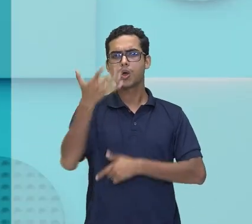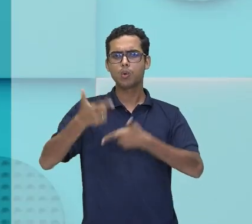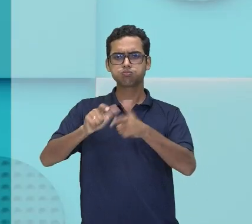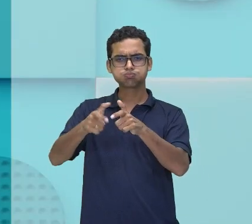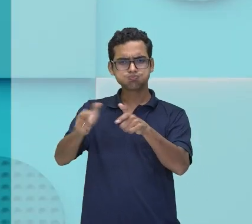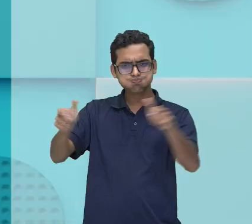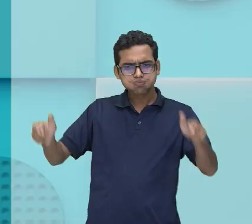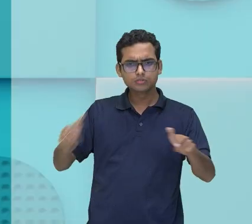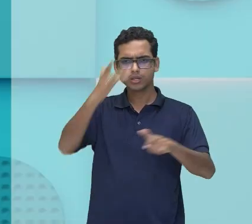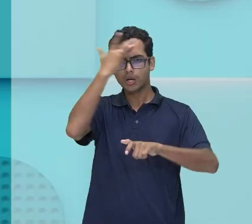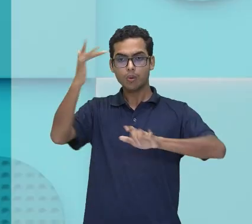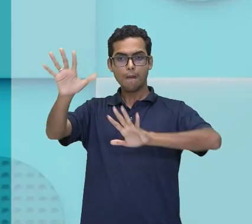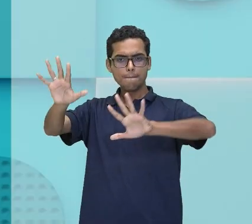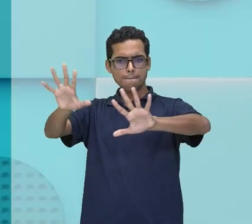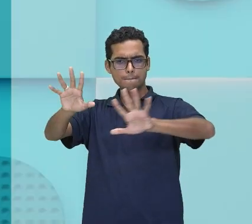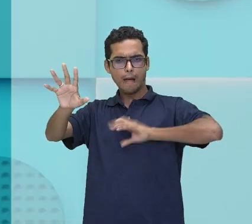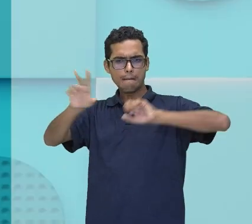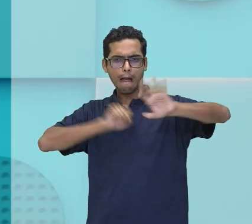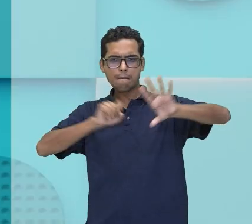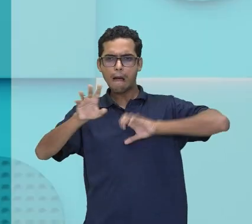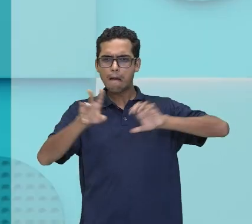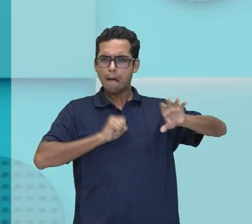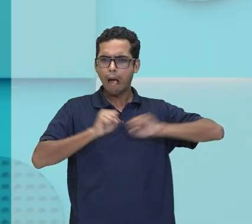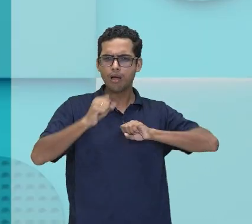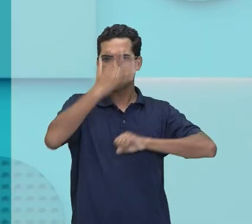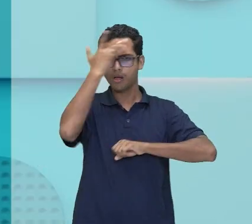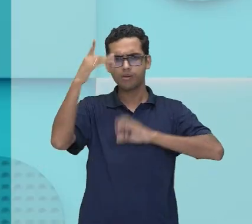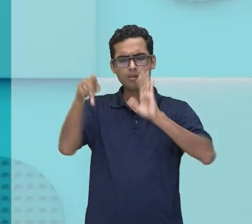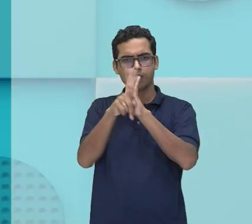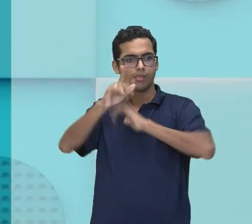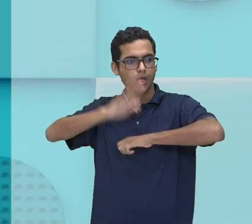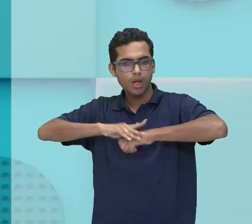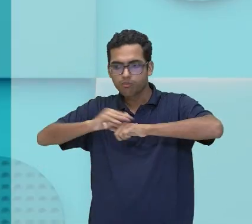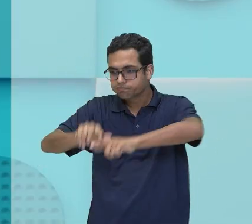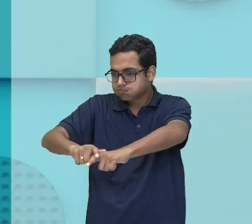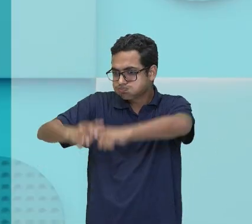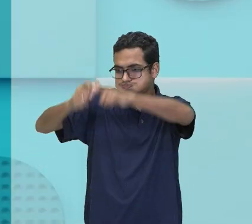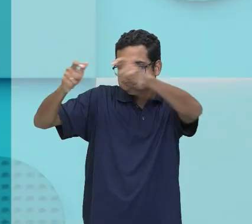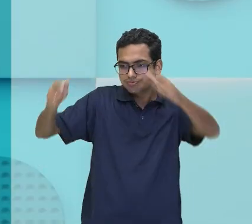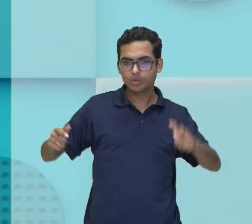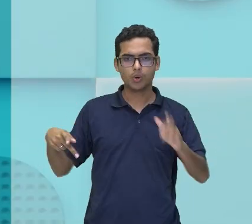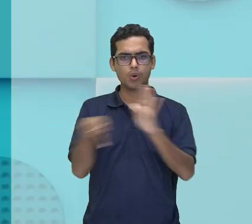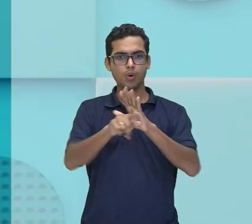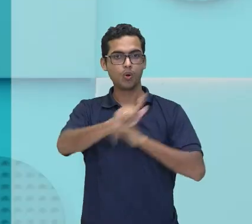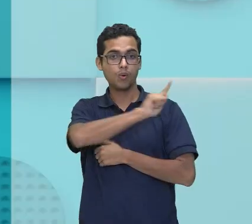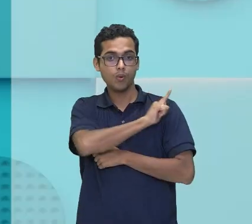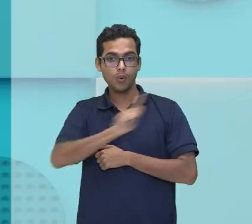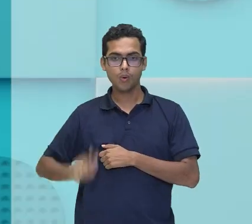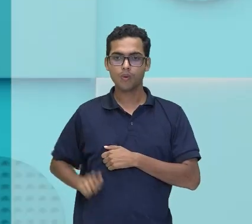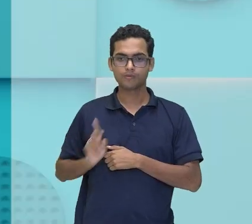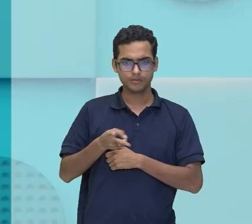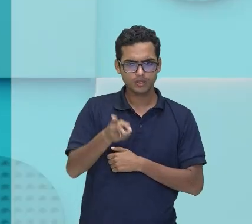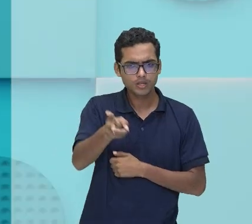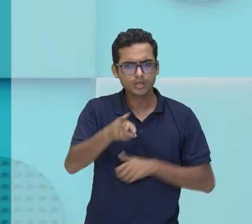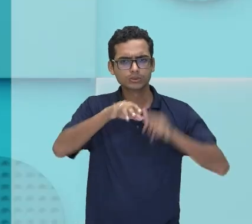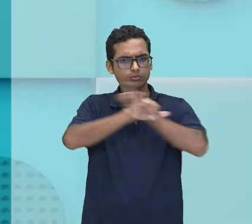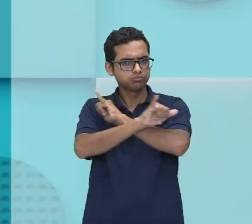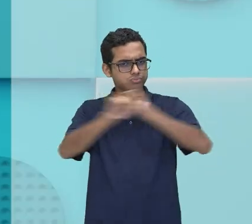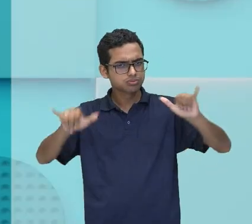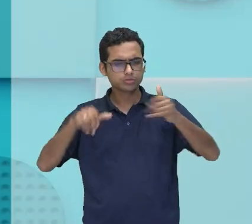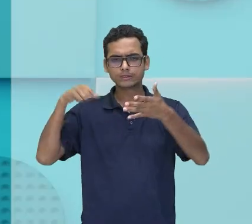os casos dessas doenças, o que deixa a gente muito alarmado, uma vez que o governo sempre está divulgando como a gente